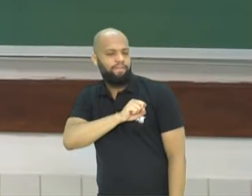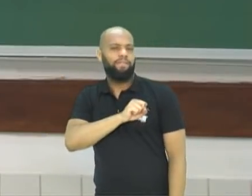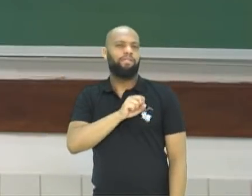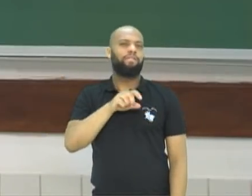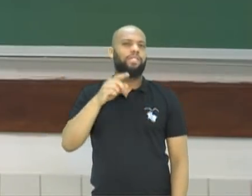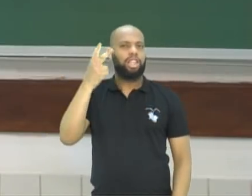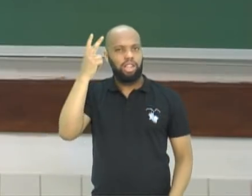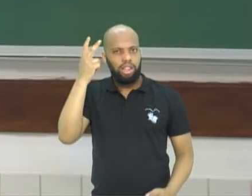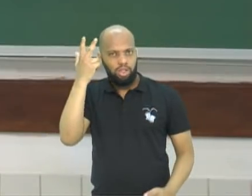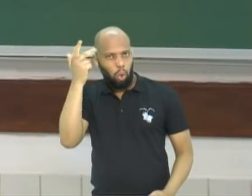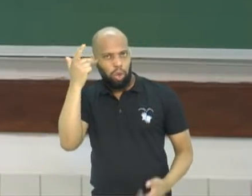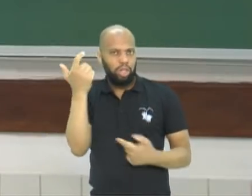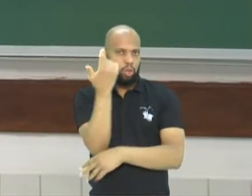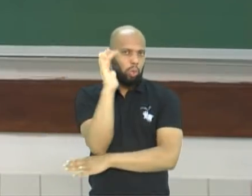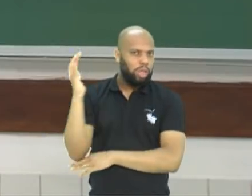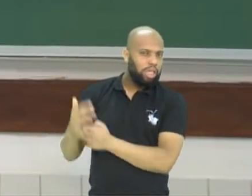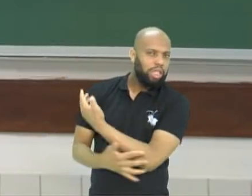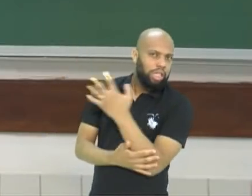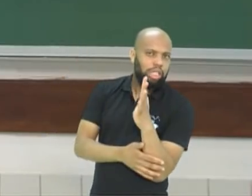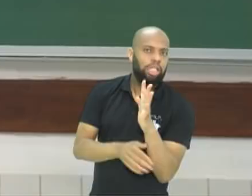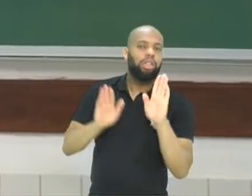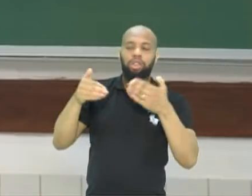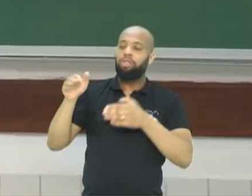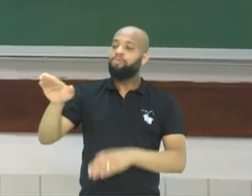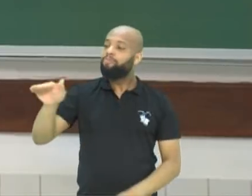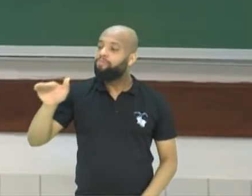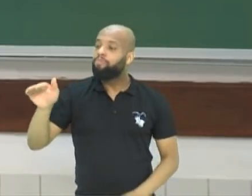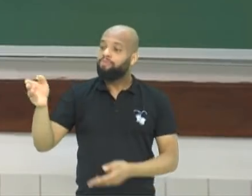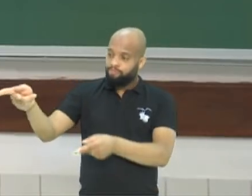de aventura, esse tipo de coisa. E ele foi convidado para